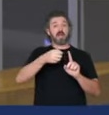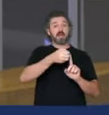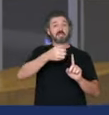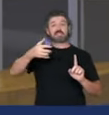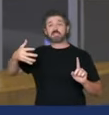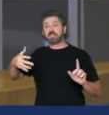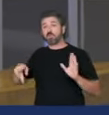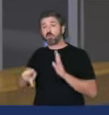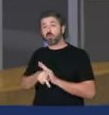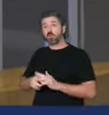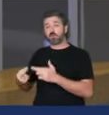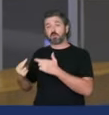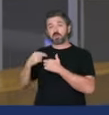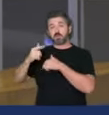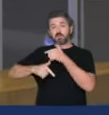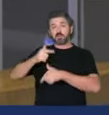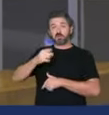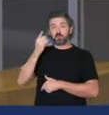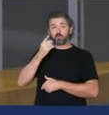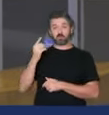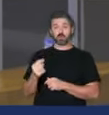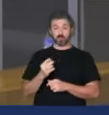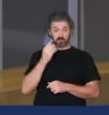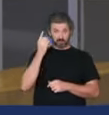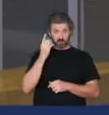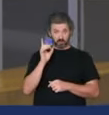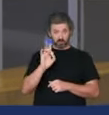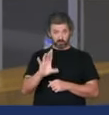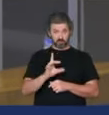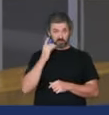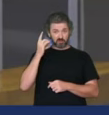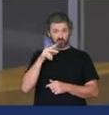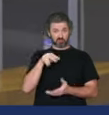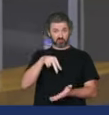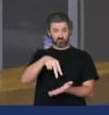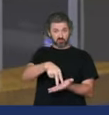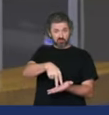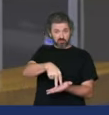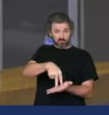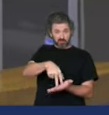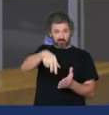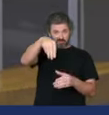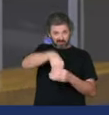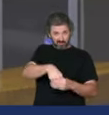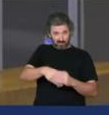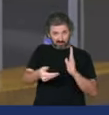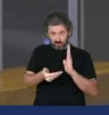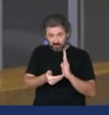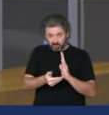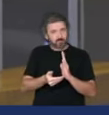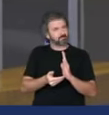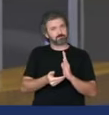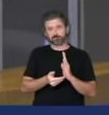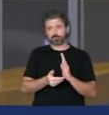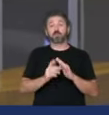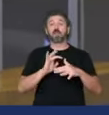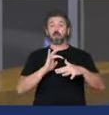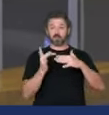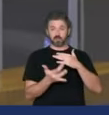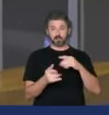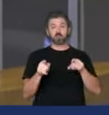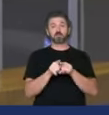seu mandato. Um deputado, ele não é deputado em exercício somente na Câmara dos Deputados. A rede social,